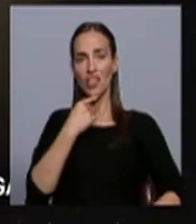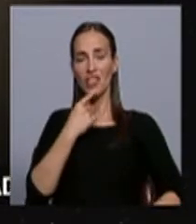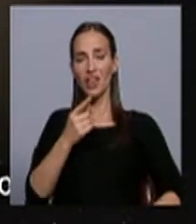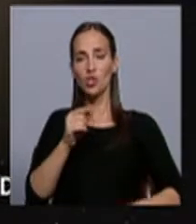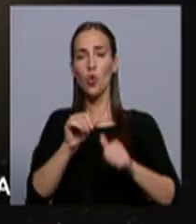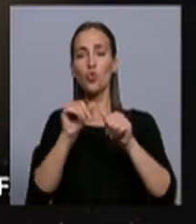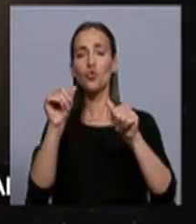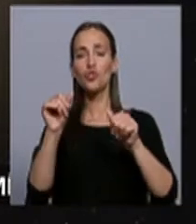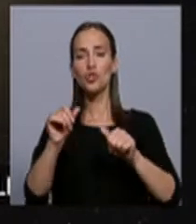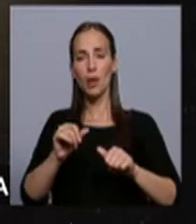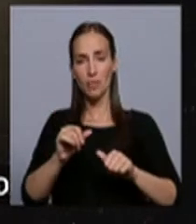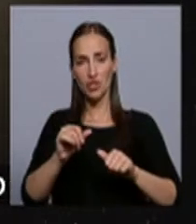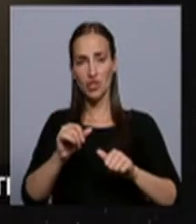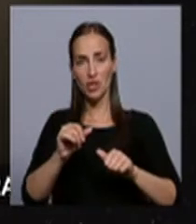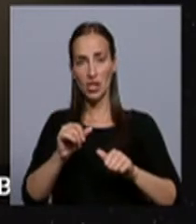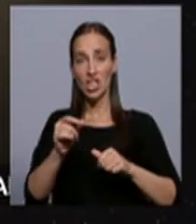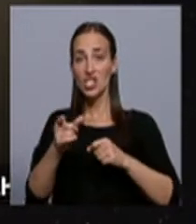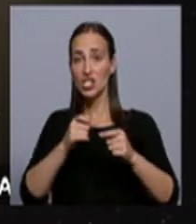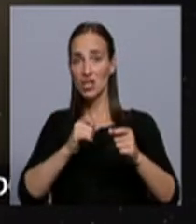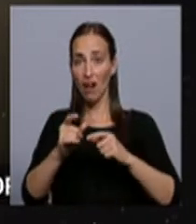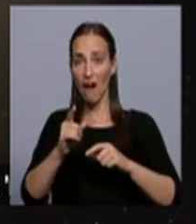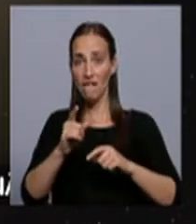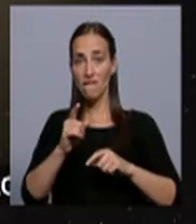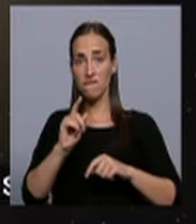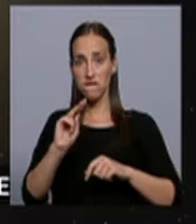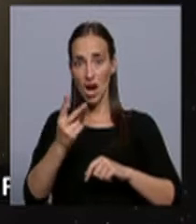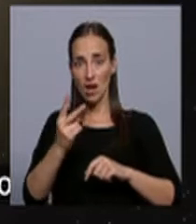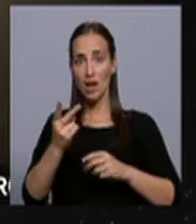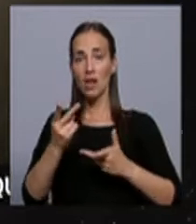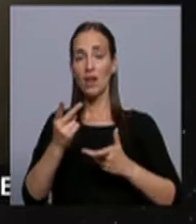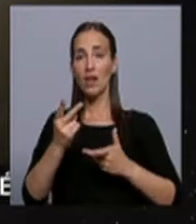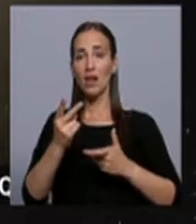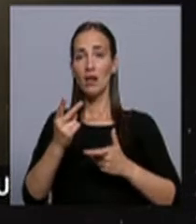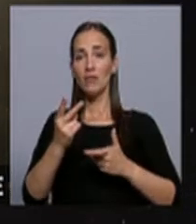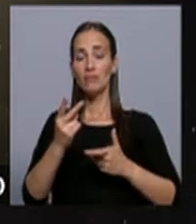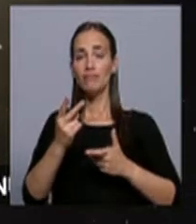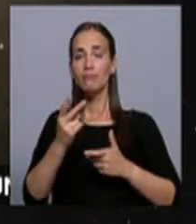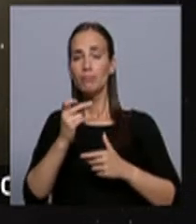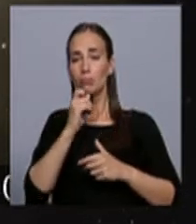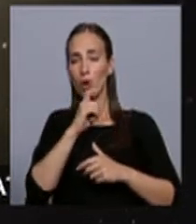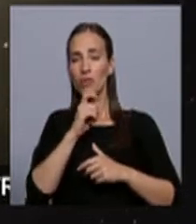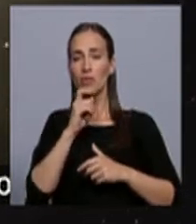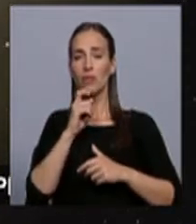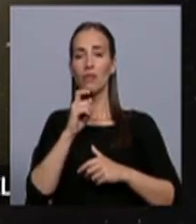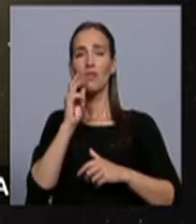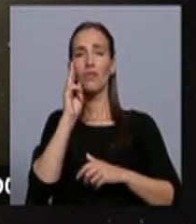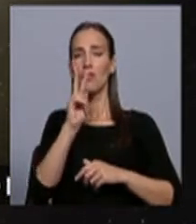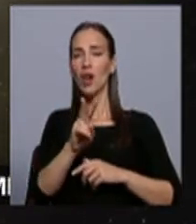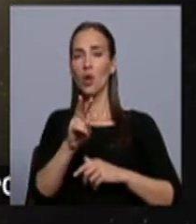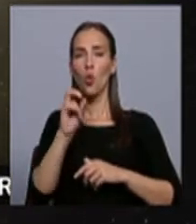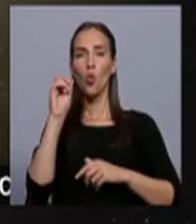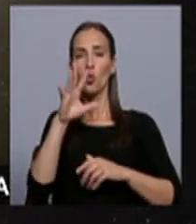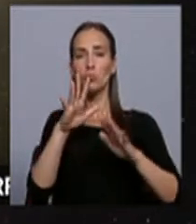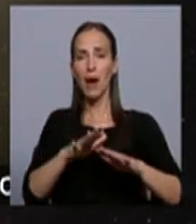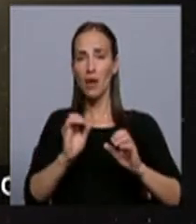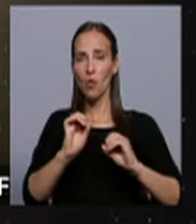seguinte: pois, mas se porventura nós tivermos aquilo que se chamam os sistemas duplos de estrelas, os sistemas binários de